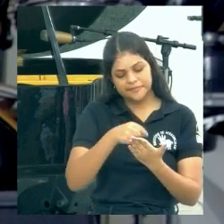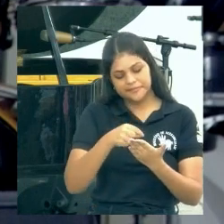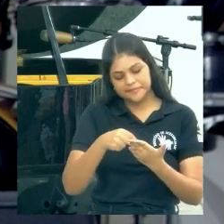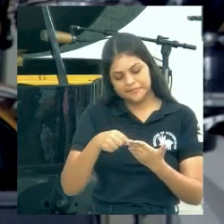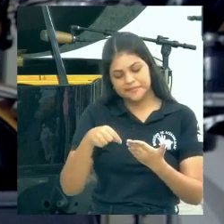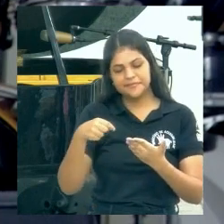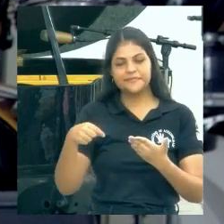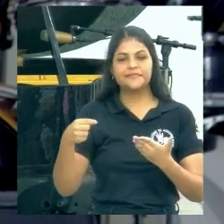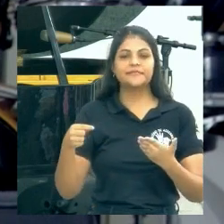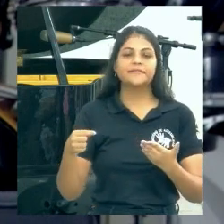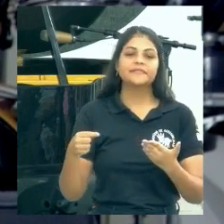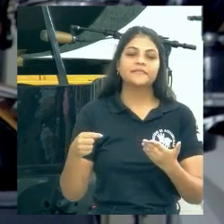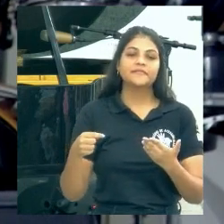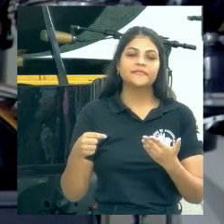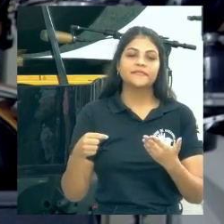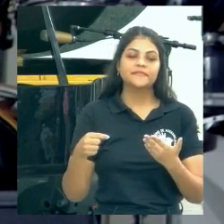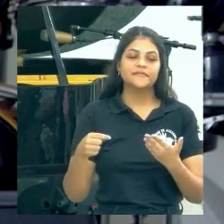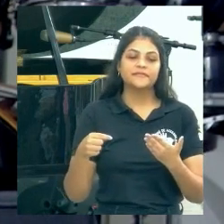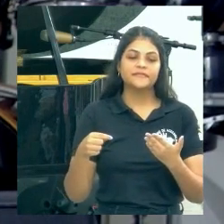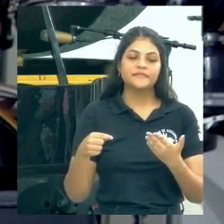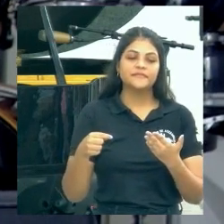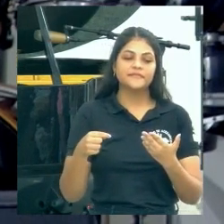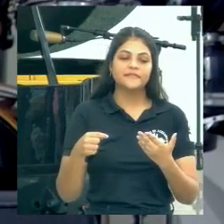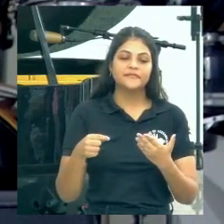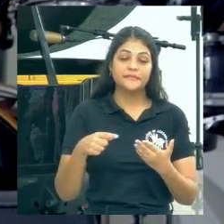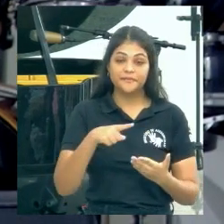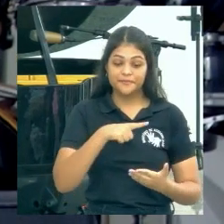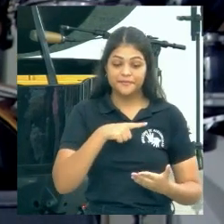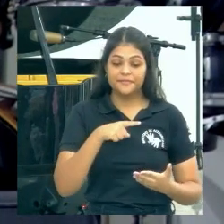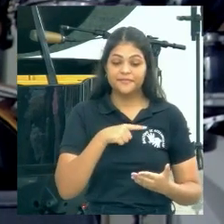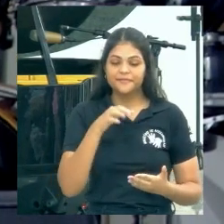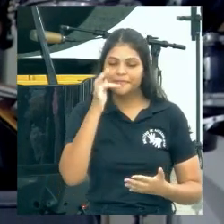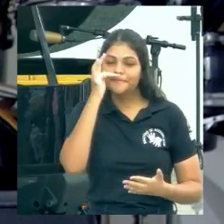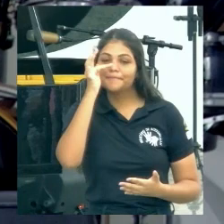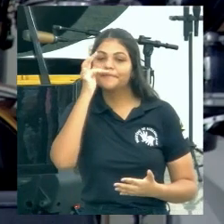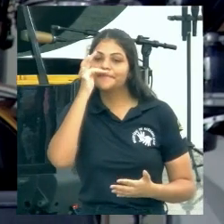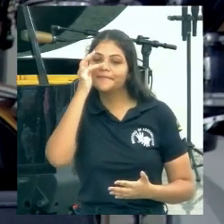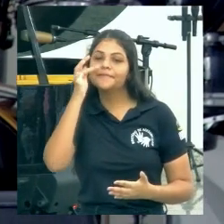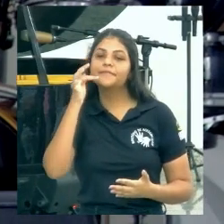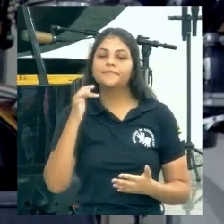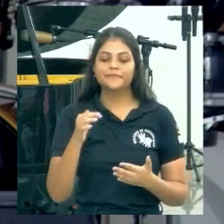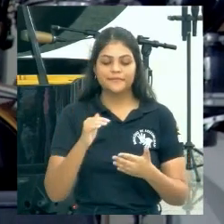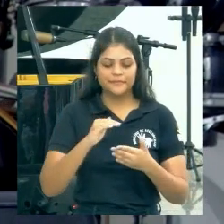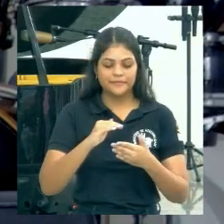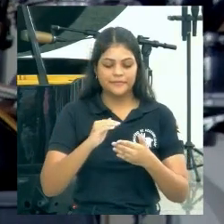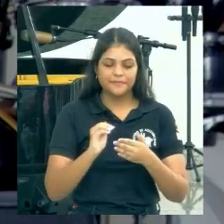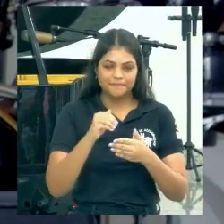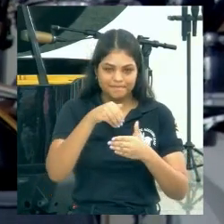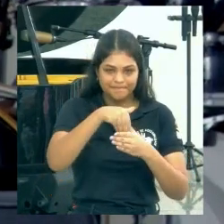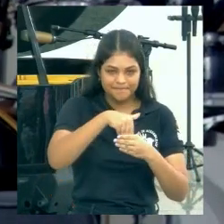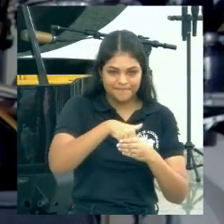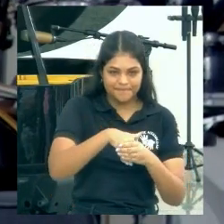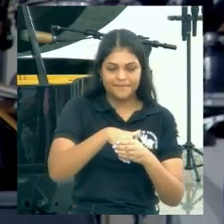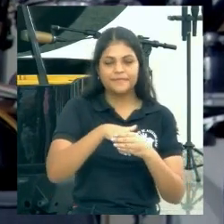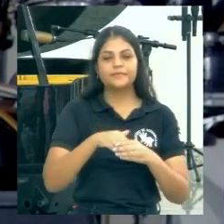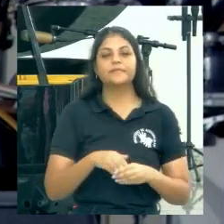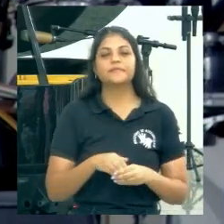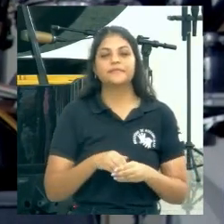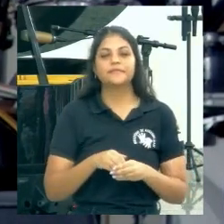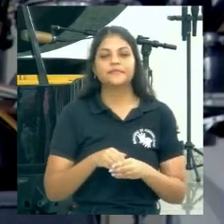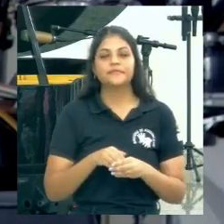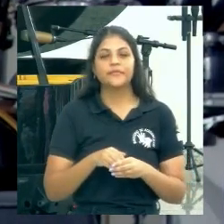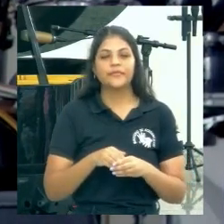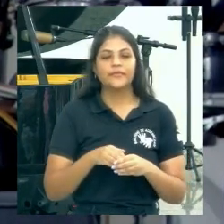E algumas ainda eram perfumadas antes de serem colocadas no envelope. Querem ver só? Eu vou fazer só uma